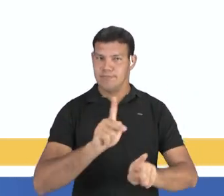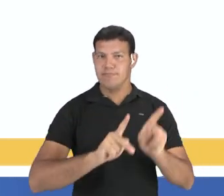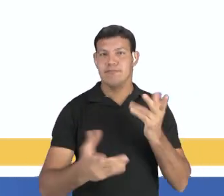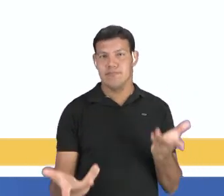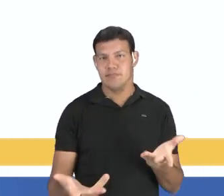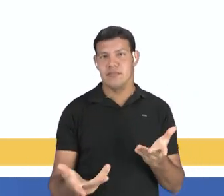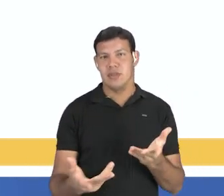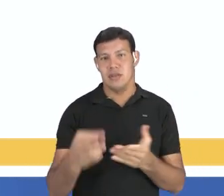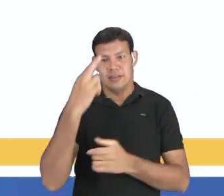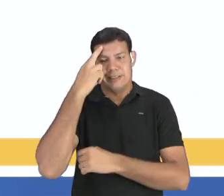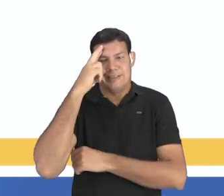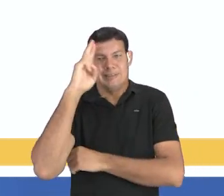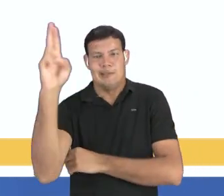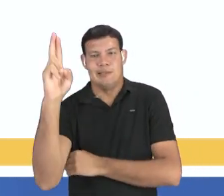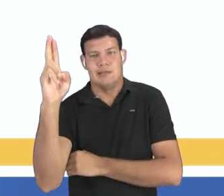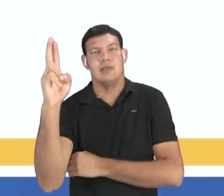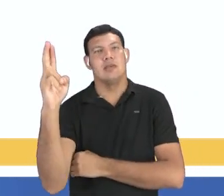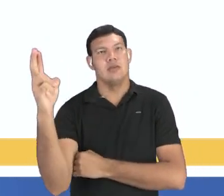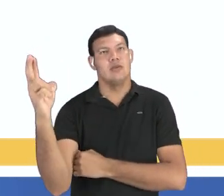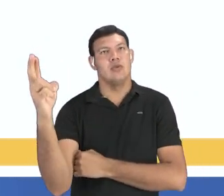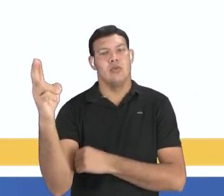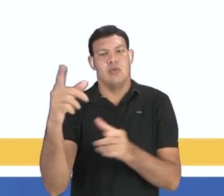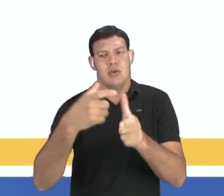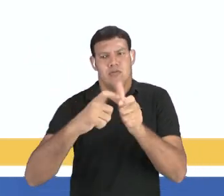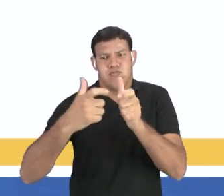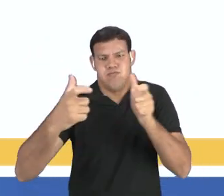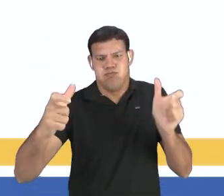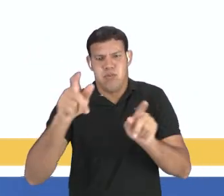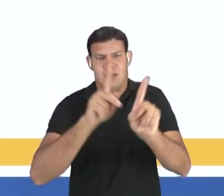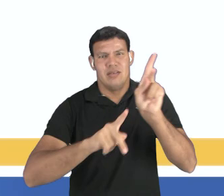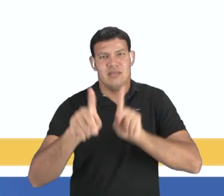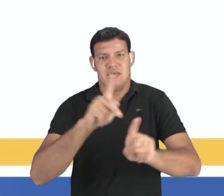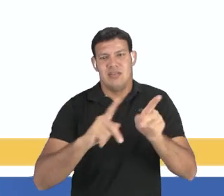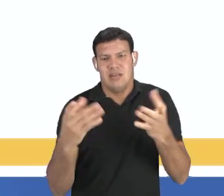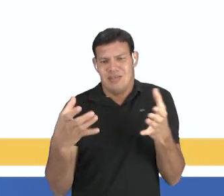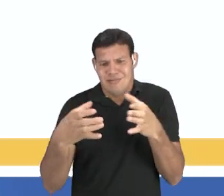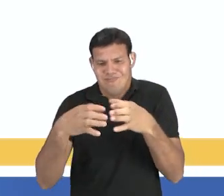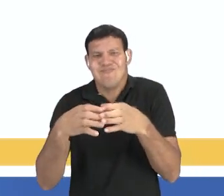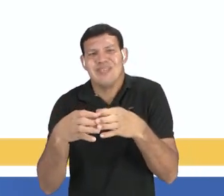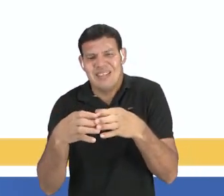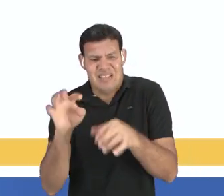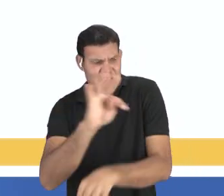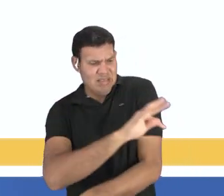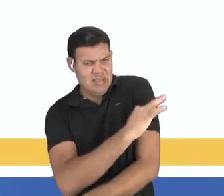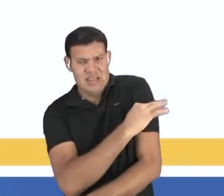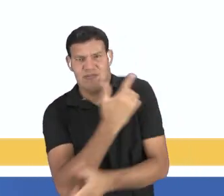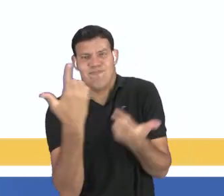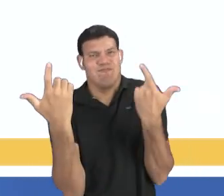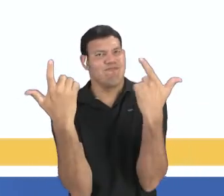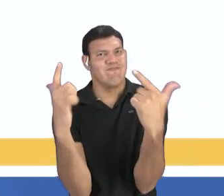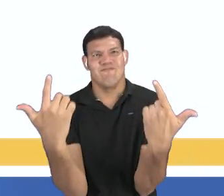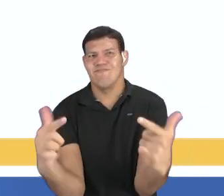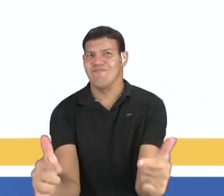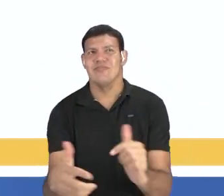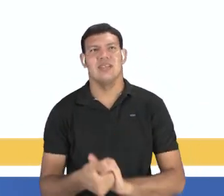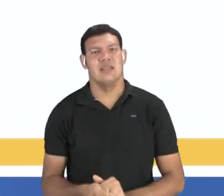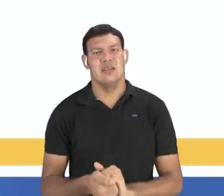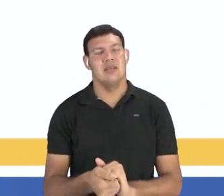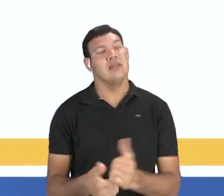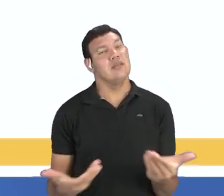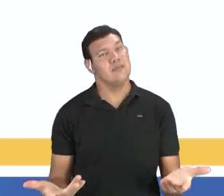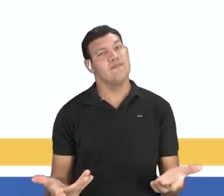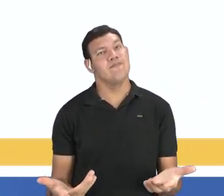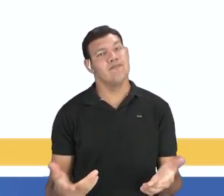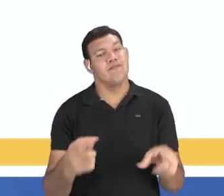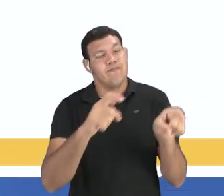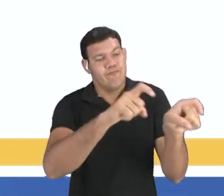os seus não suportaram né é o crescimento populacional por não ter ele né e técnicas revolucionárias de da prática da